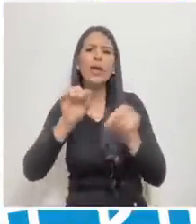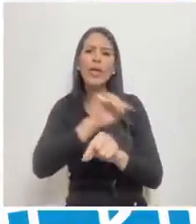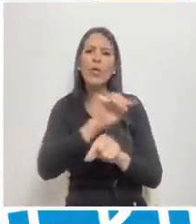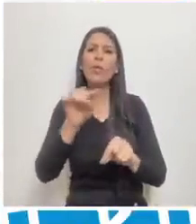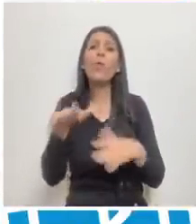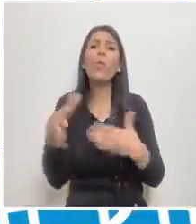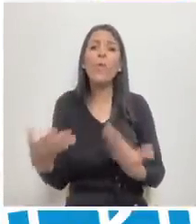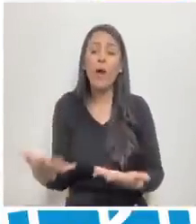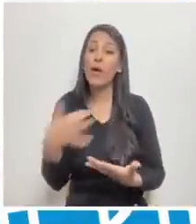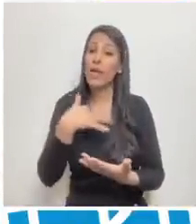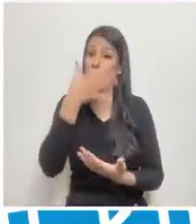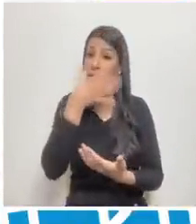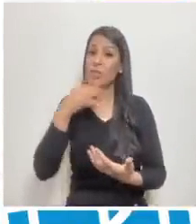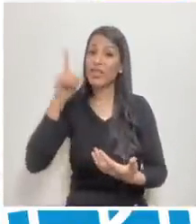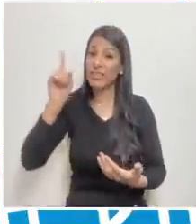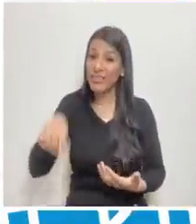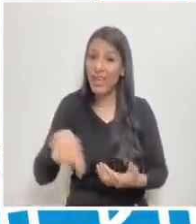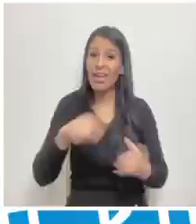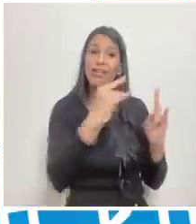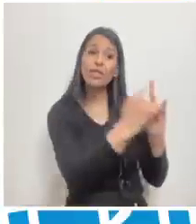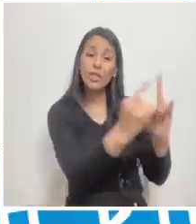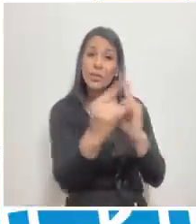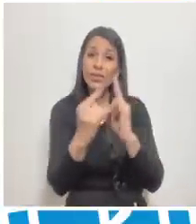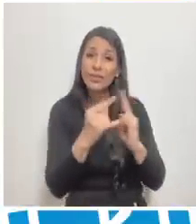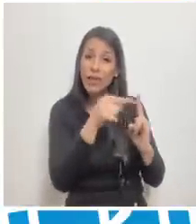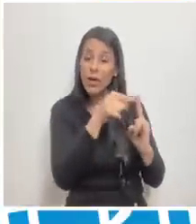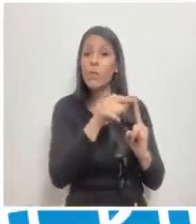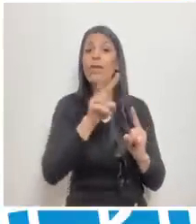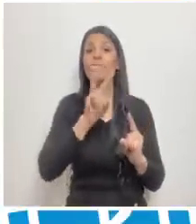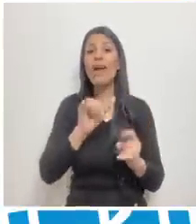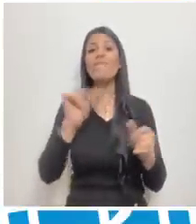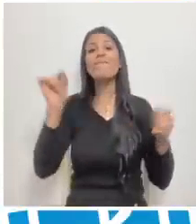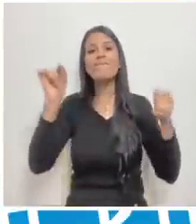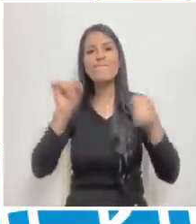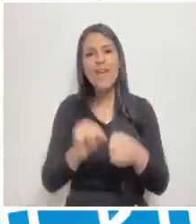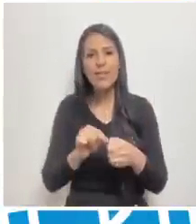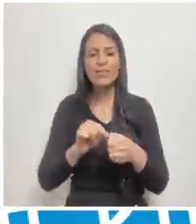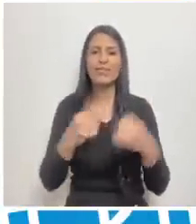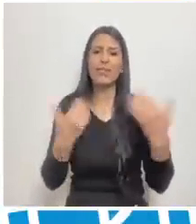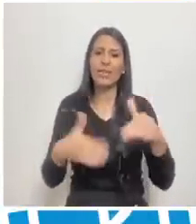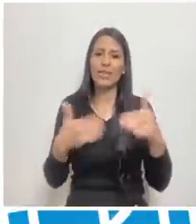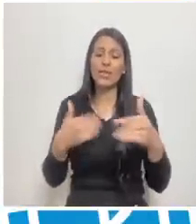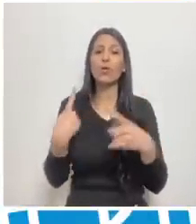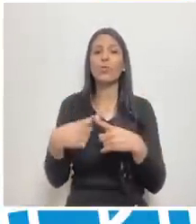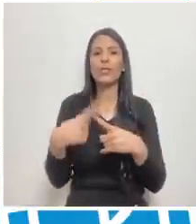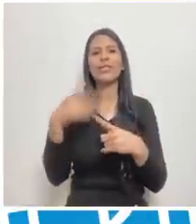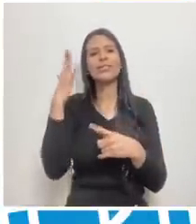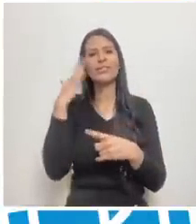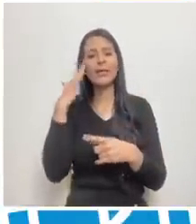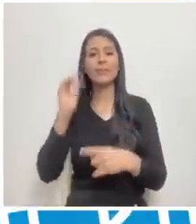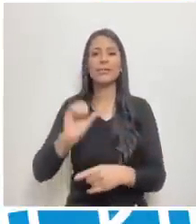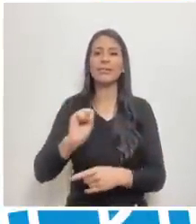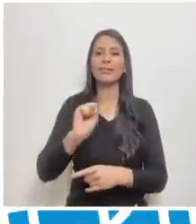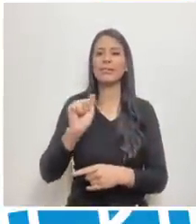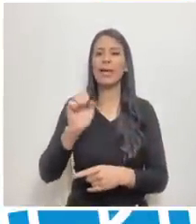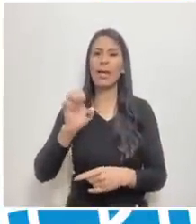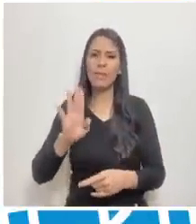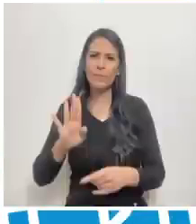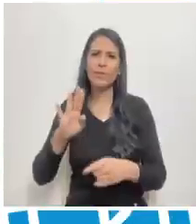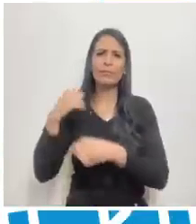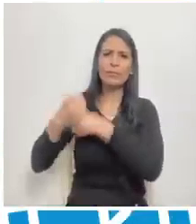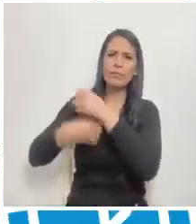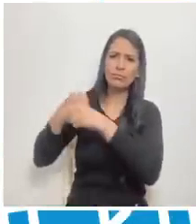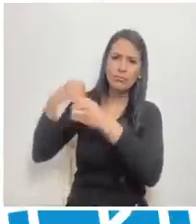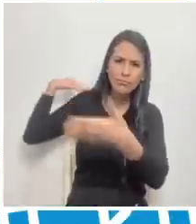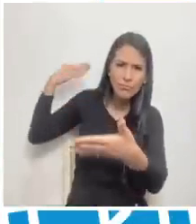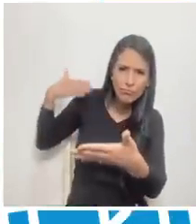farão essa avaliação, Maria Helena, né? Então, assim, nós sabemos que a avaliação do porte do SAEB, né, ao longo dos últimos anos, pela